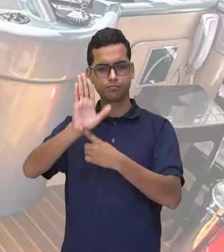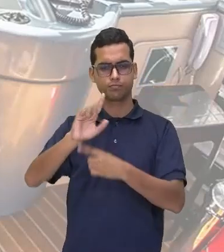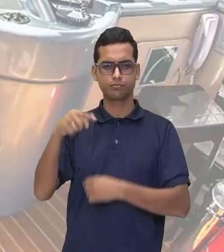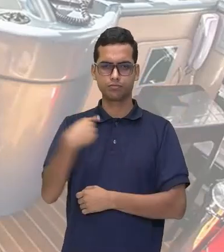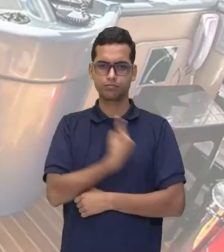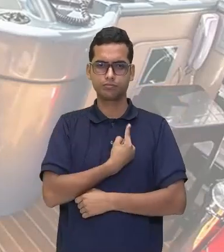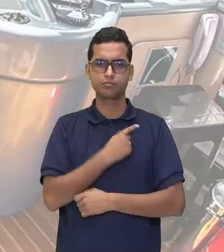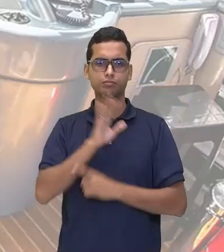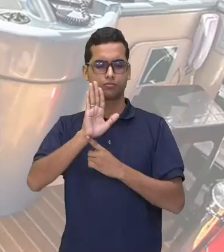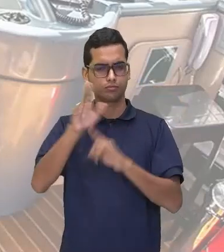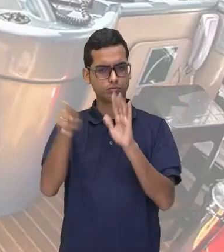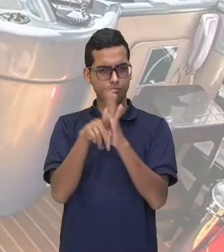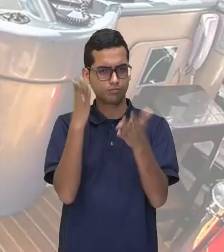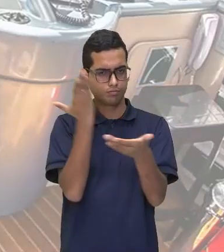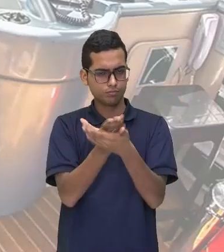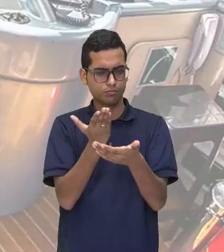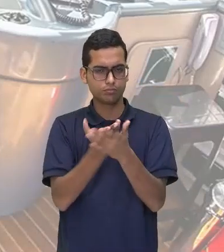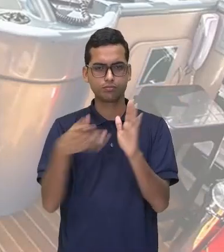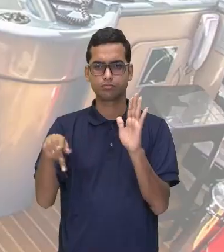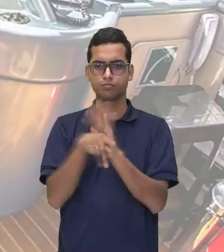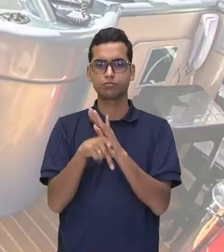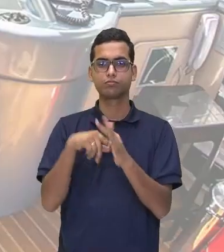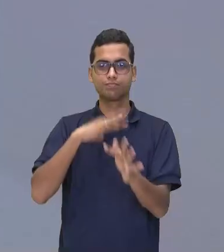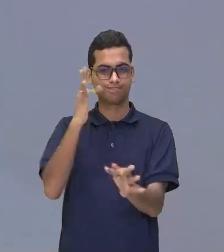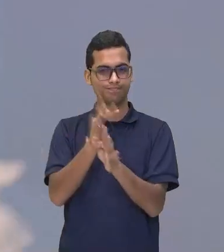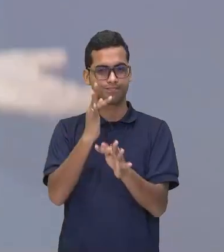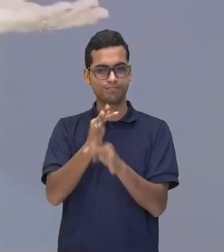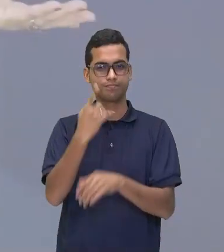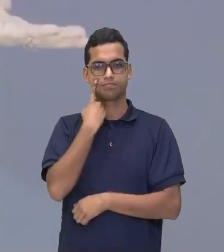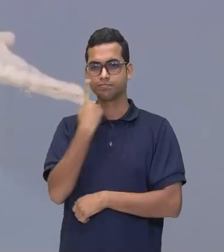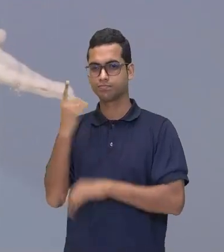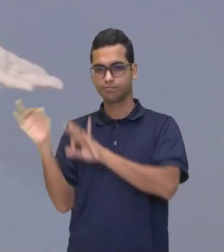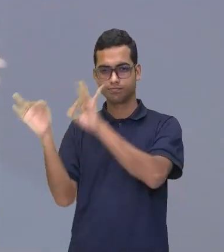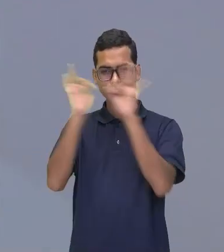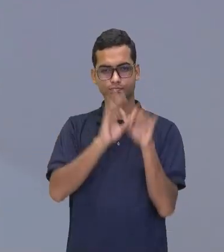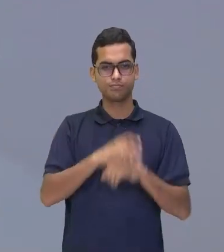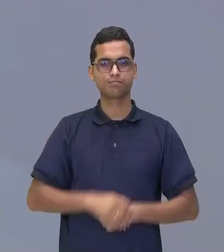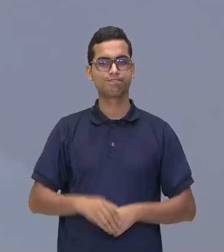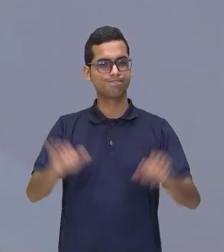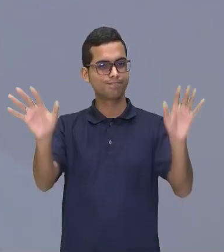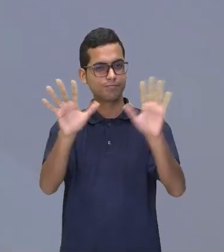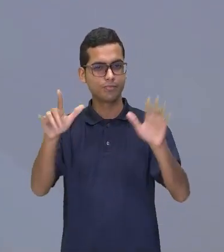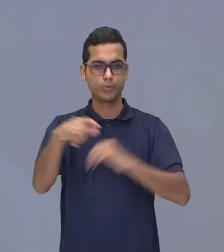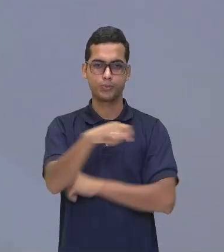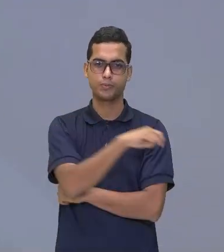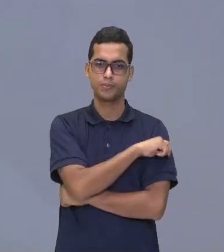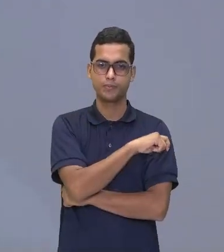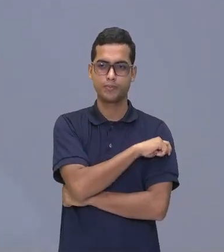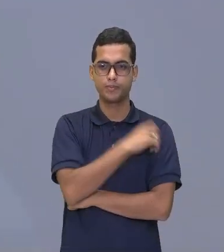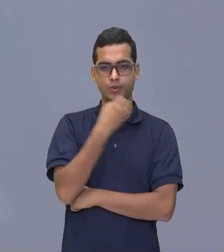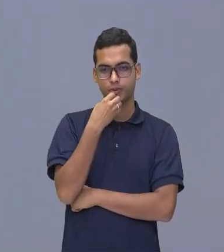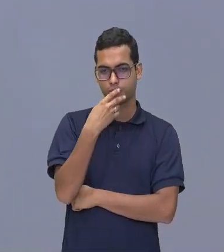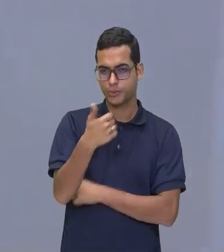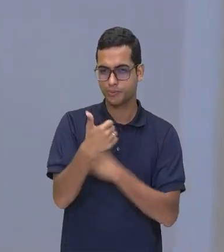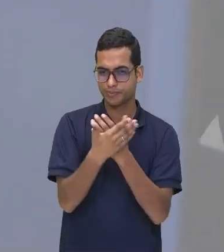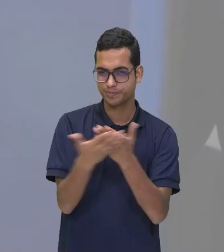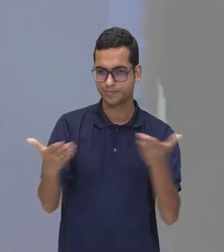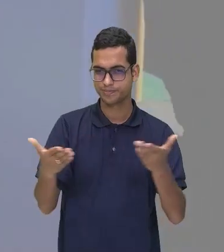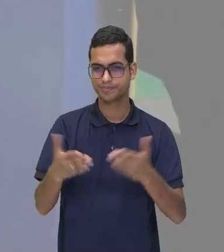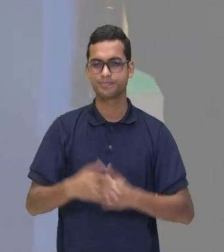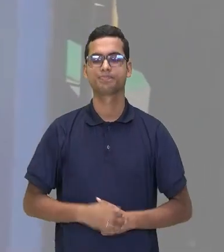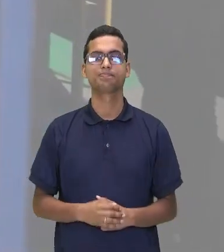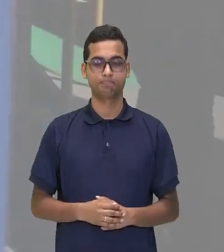ter nas aulas aí de física. Vamos lá assistir? Olá, meus queridos, tudo bem com